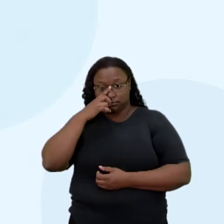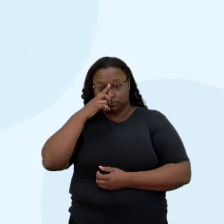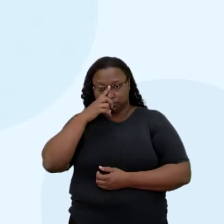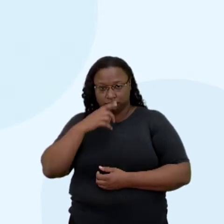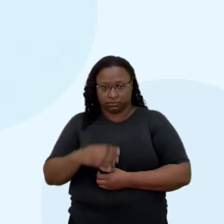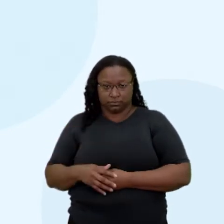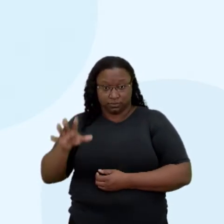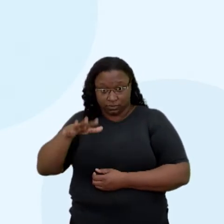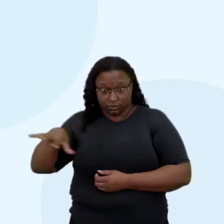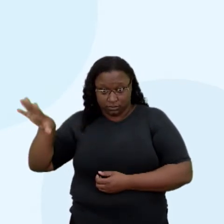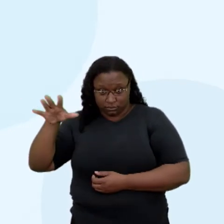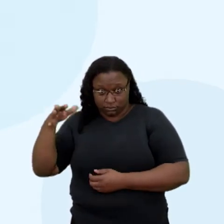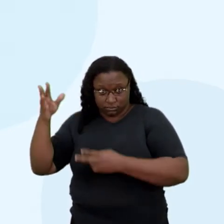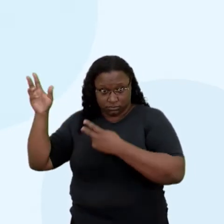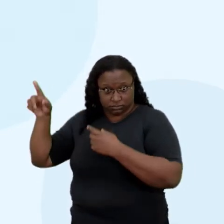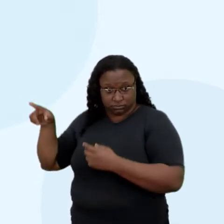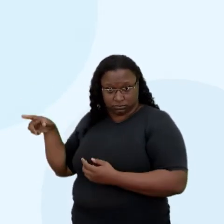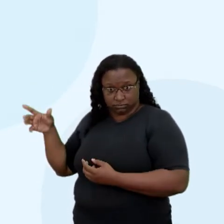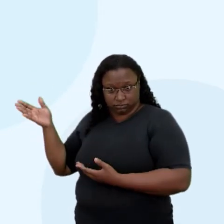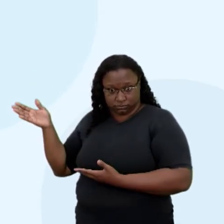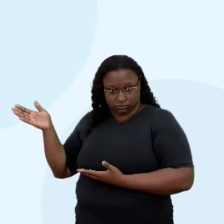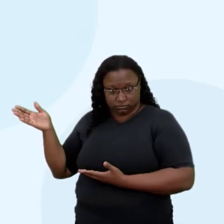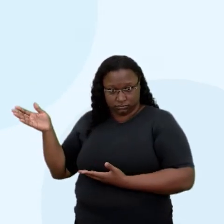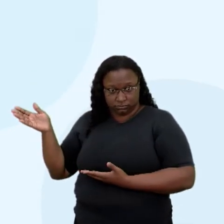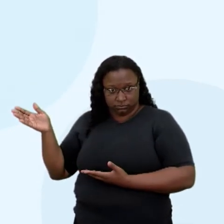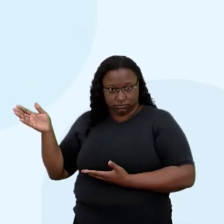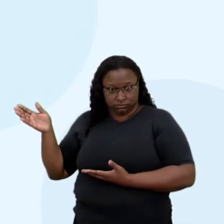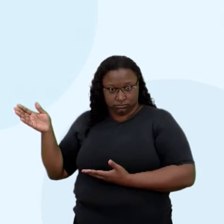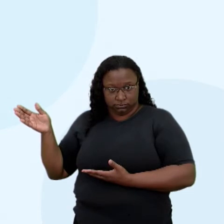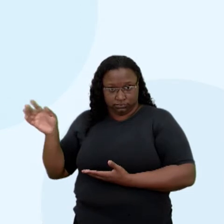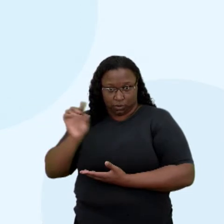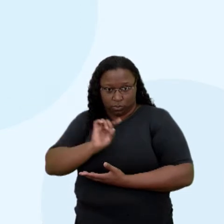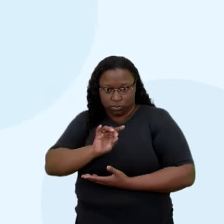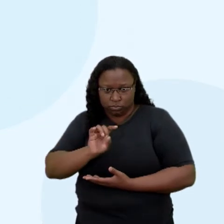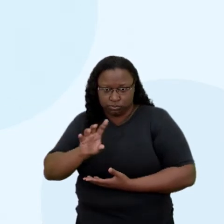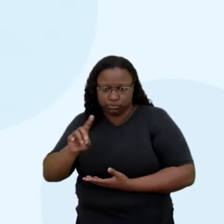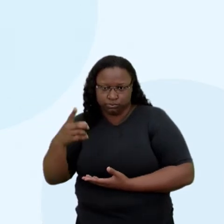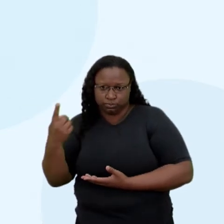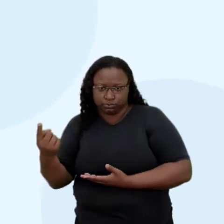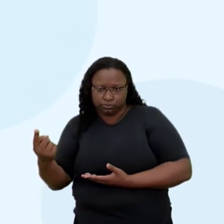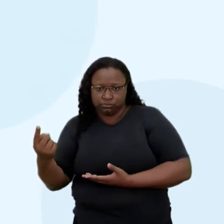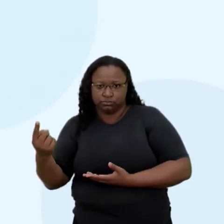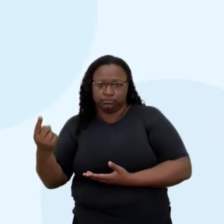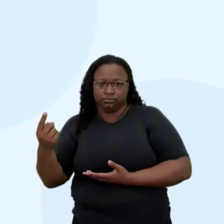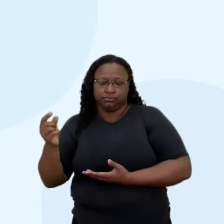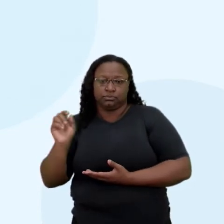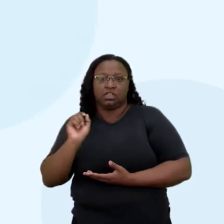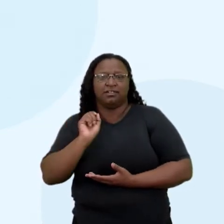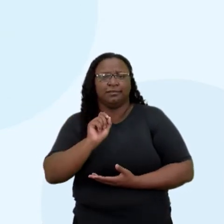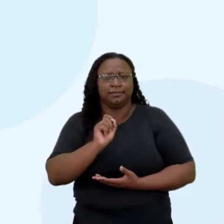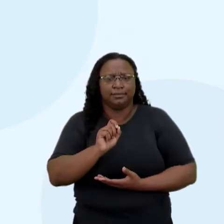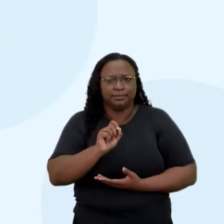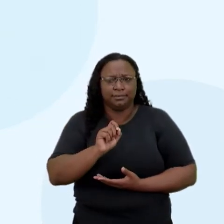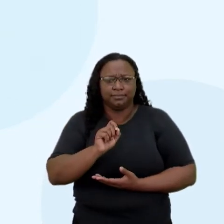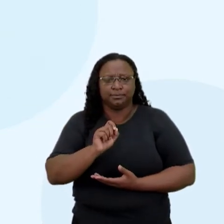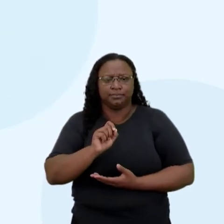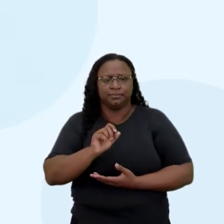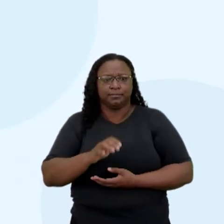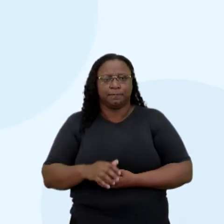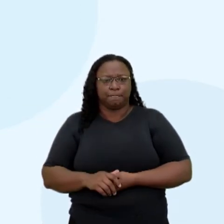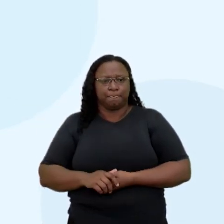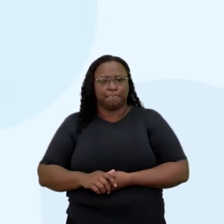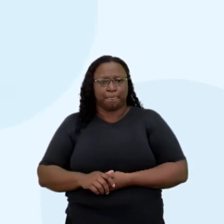esses valores aqui, a gente já descreveu cada um deles para vocês, tá? Quem são eles, respectivamente, tá